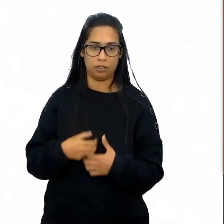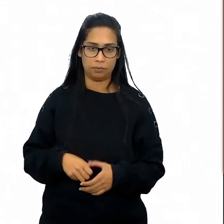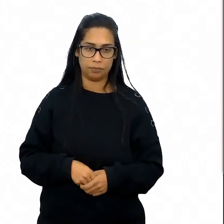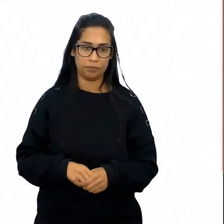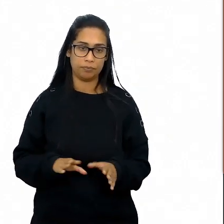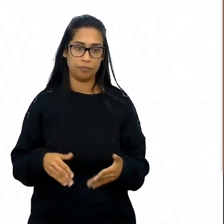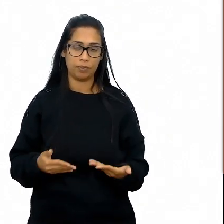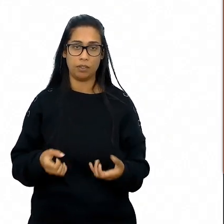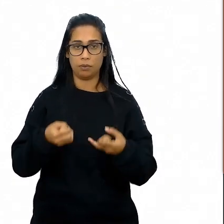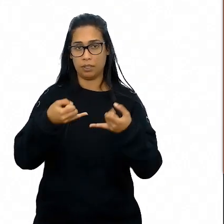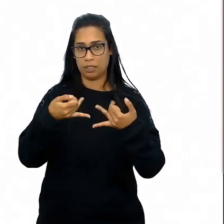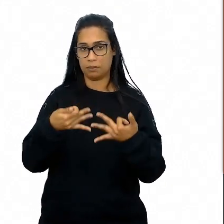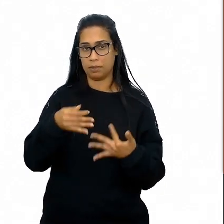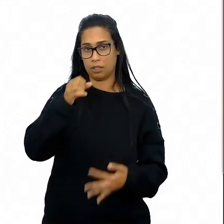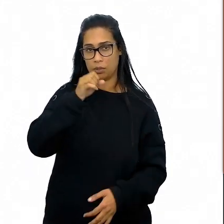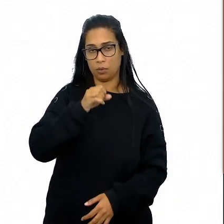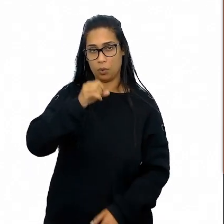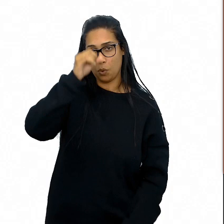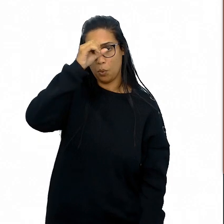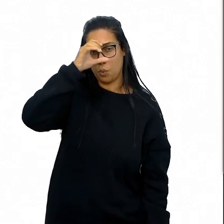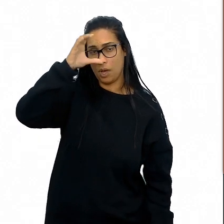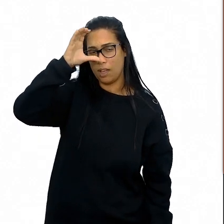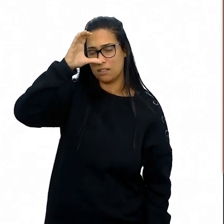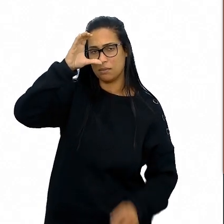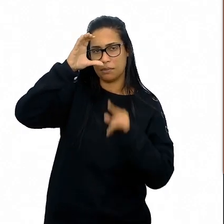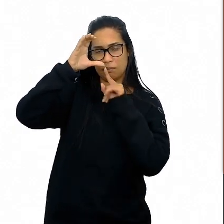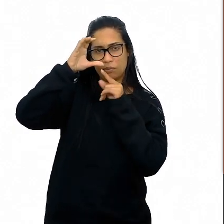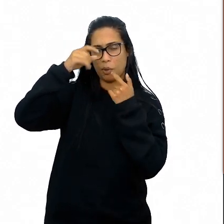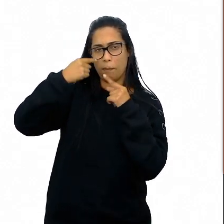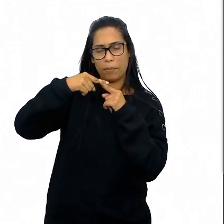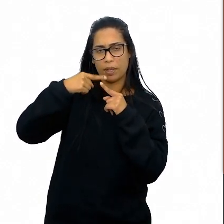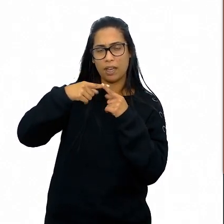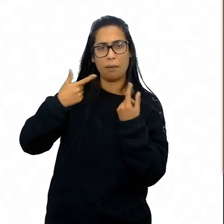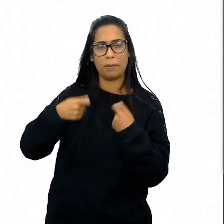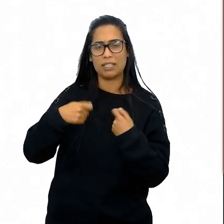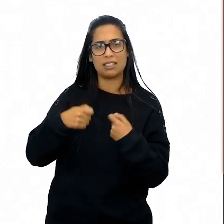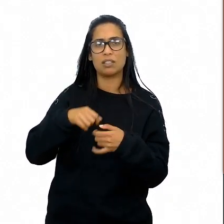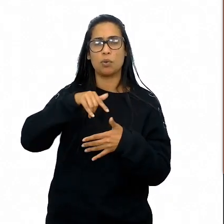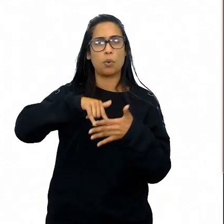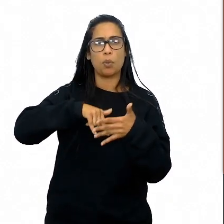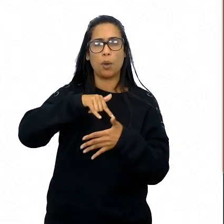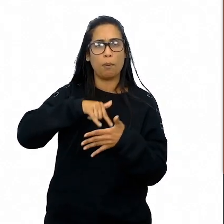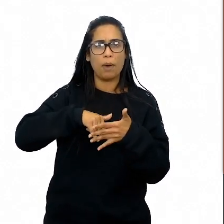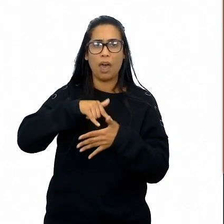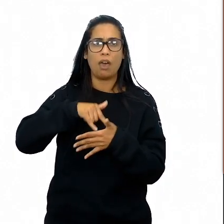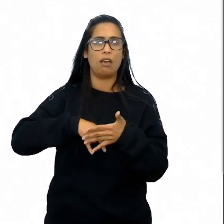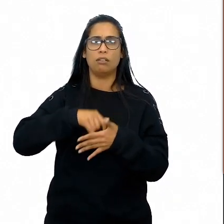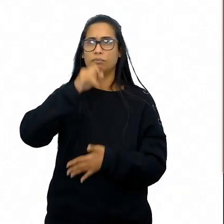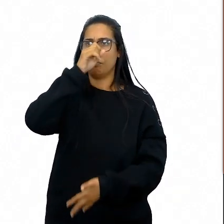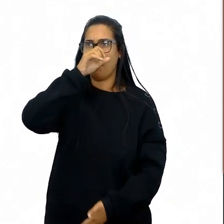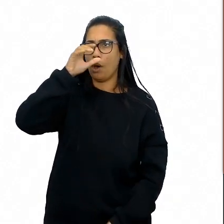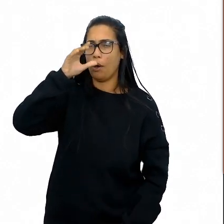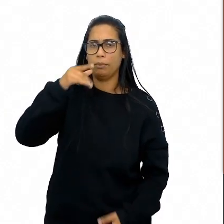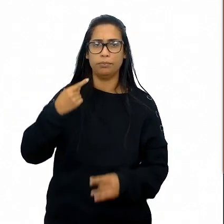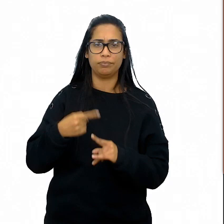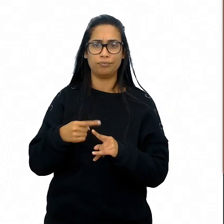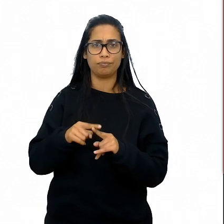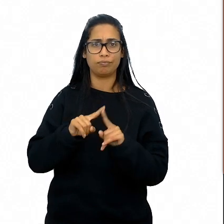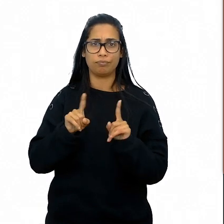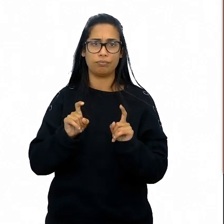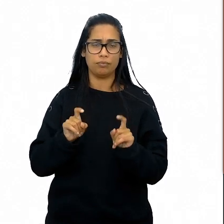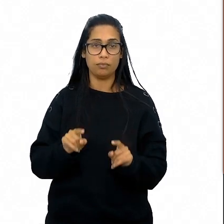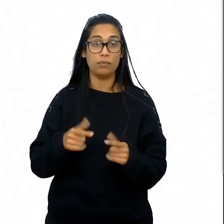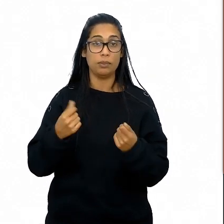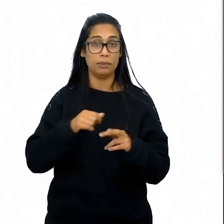falando do conhecimento do currículo né Para que que eu preciso conhecer esse documento Marcos Será que eu preciso mesmo então